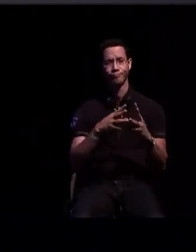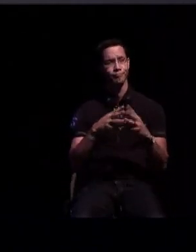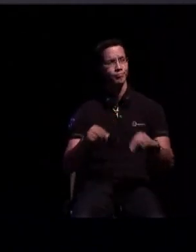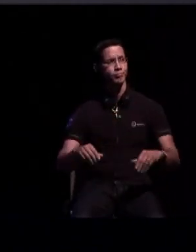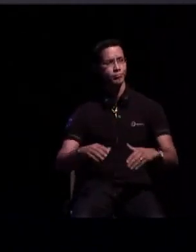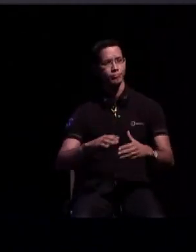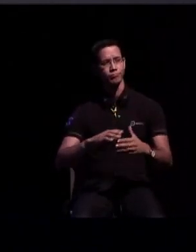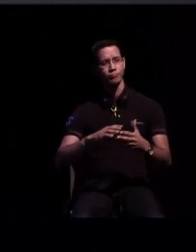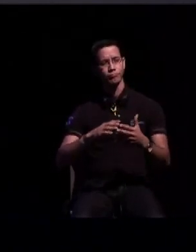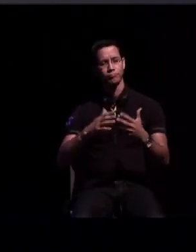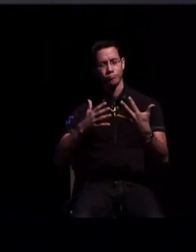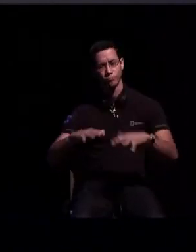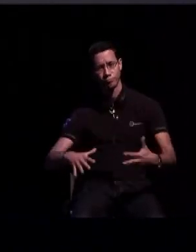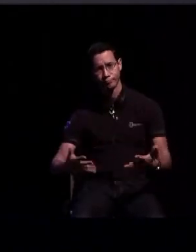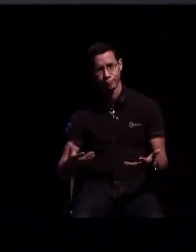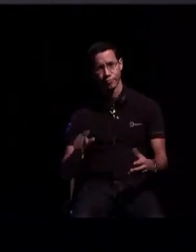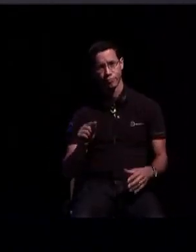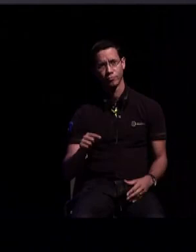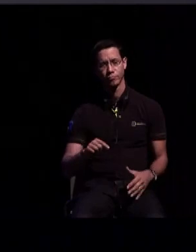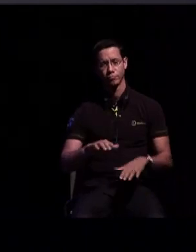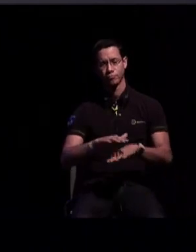humilhação,